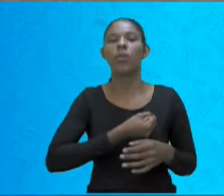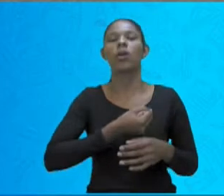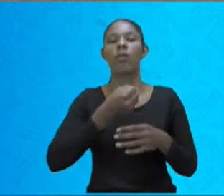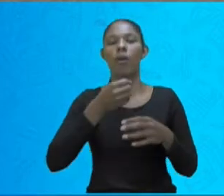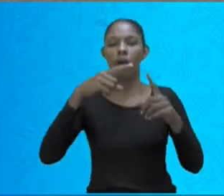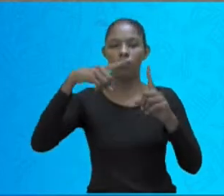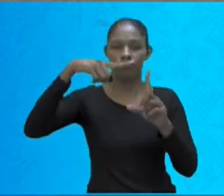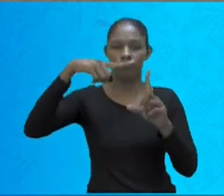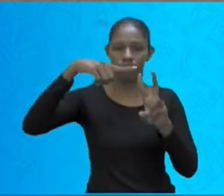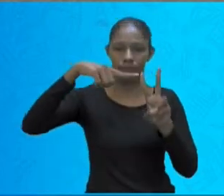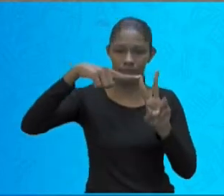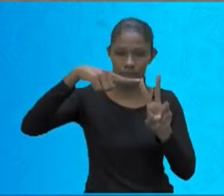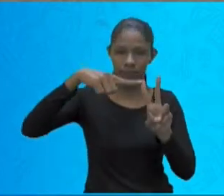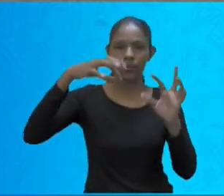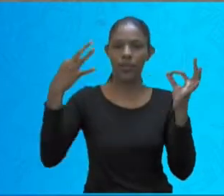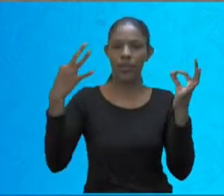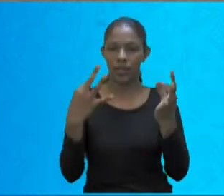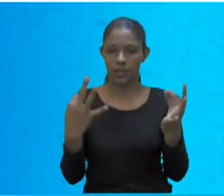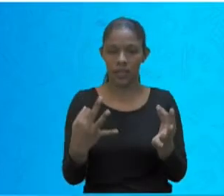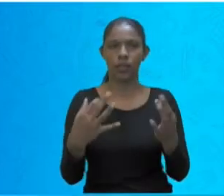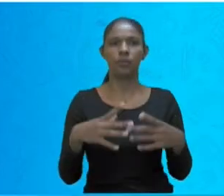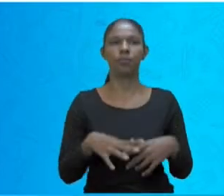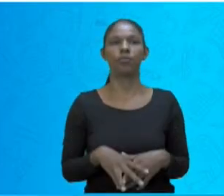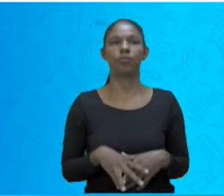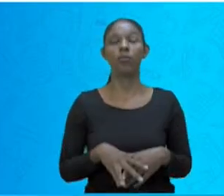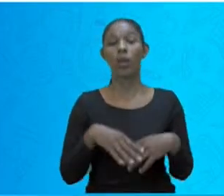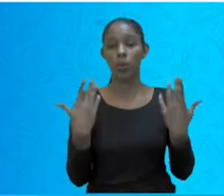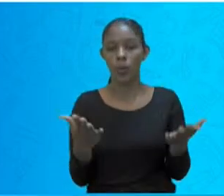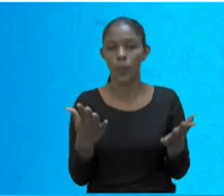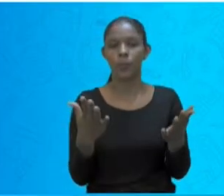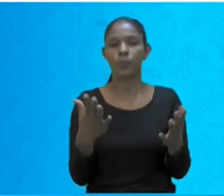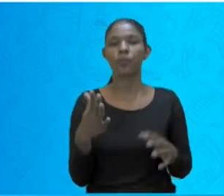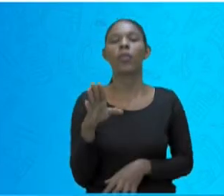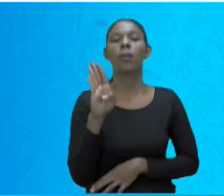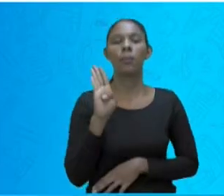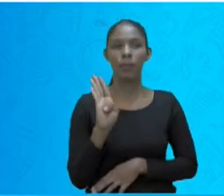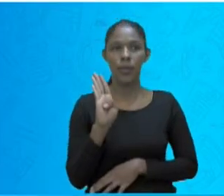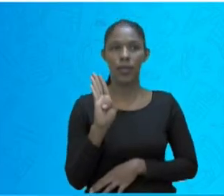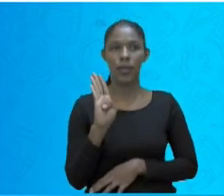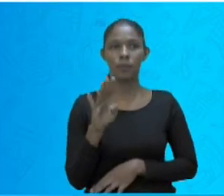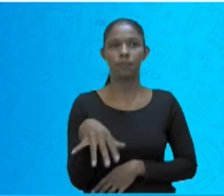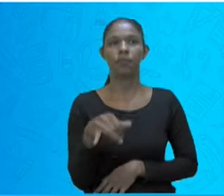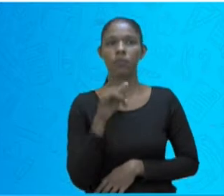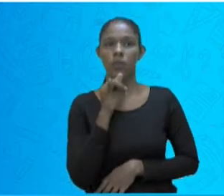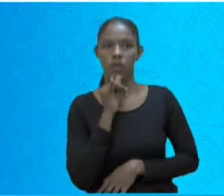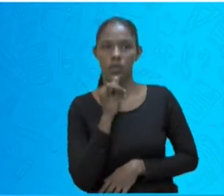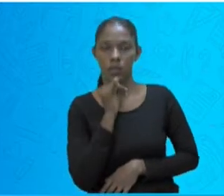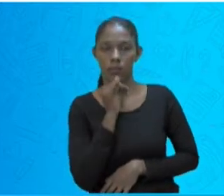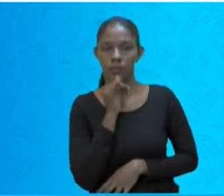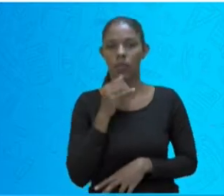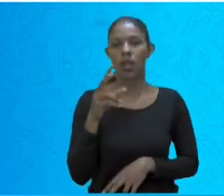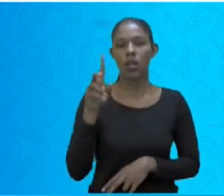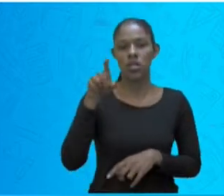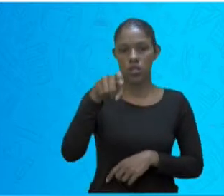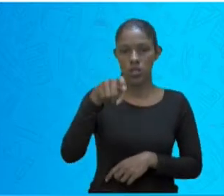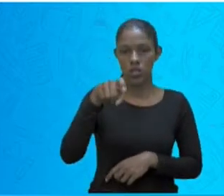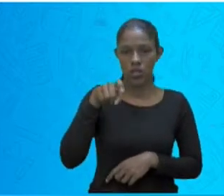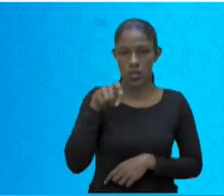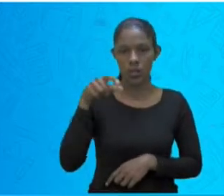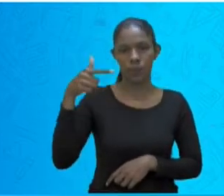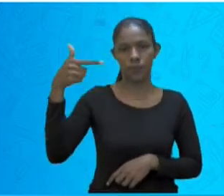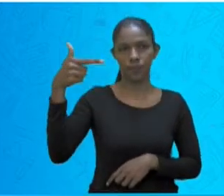Veja outro exemplo aqui. Sendo x ao quadrado igual a 400, responda as perguntas a